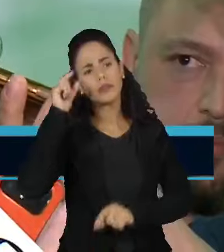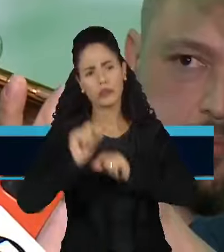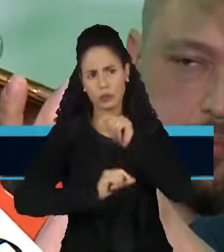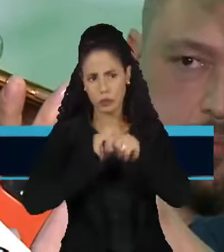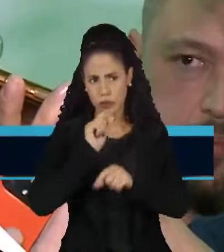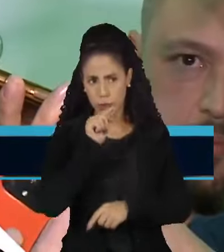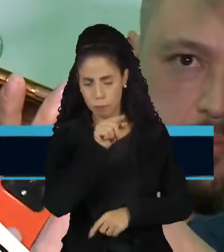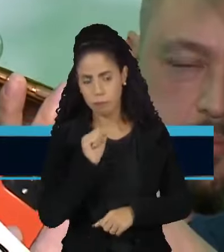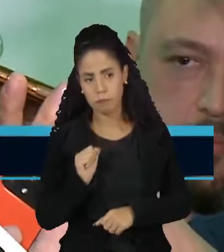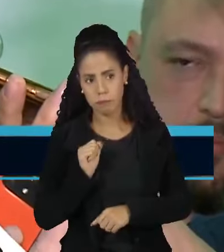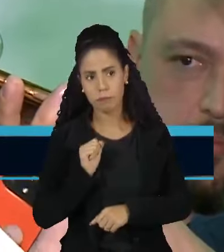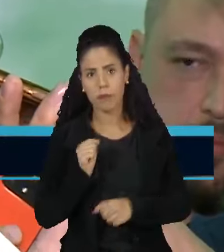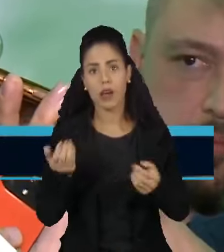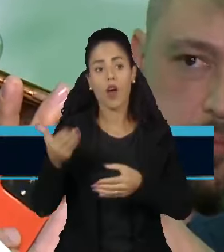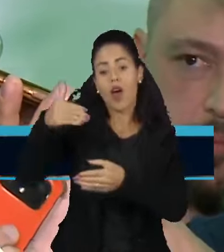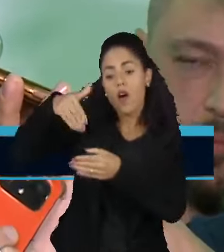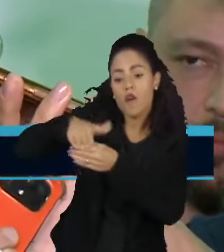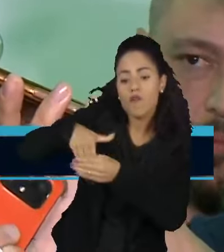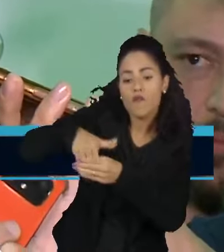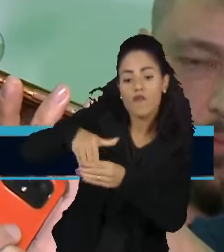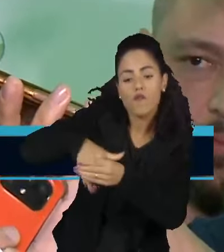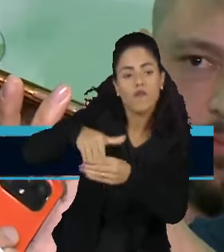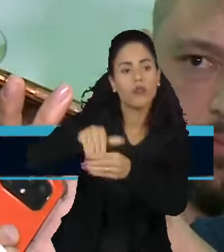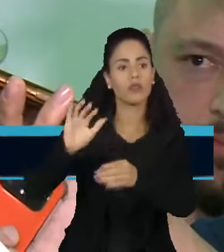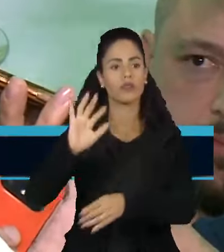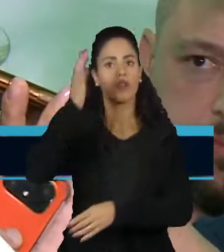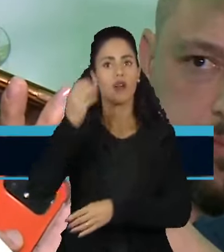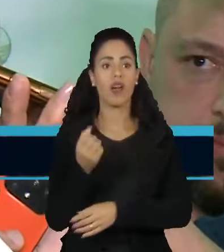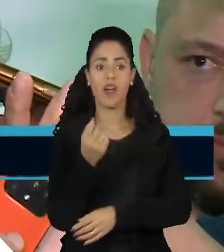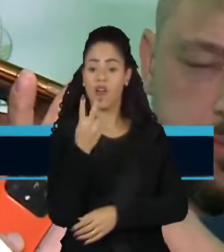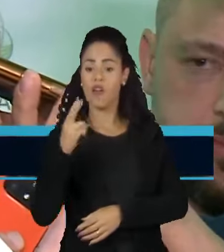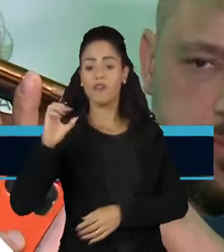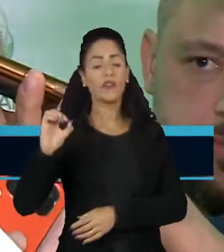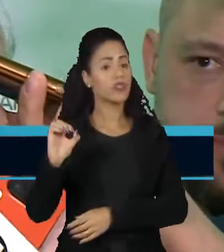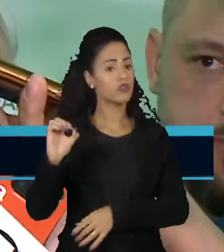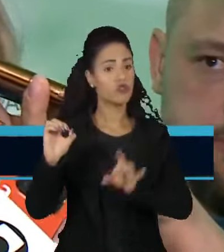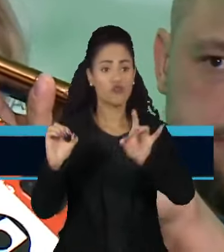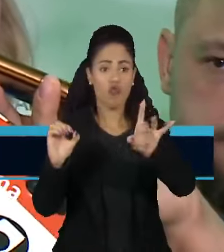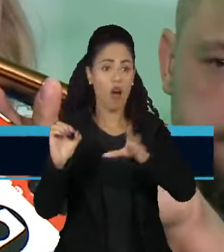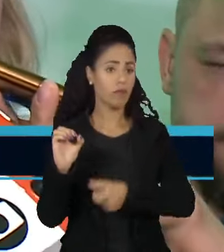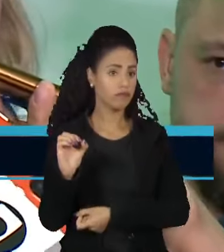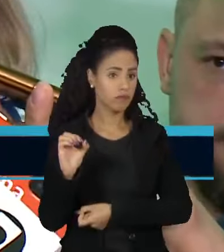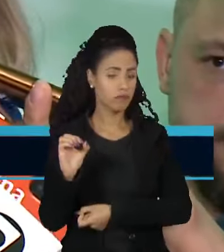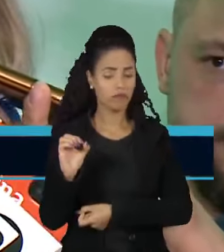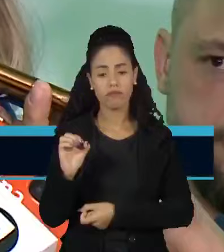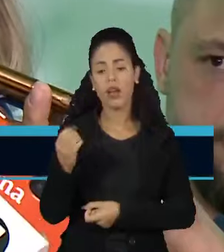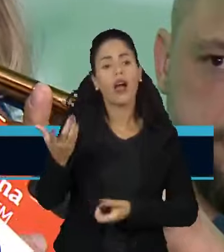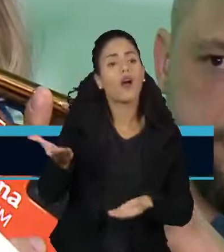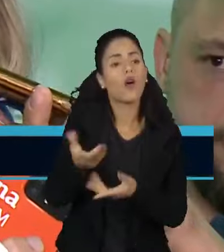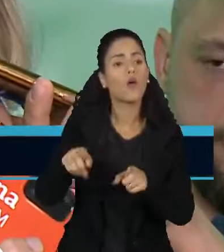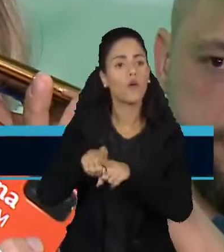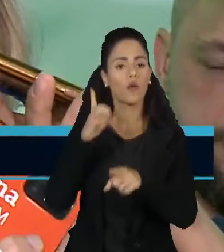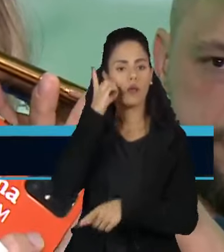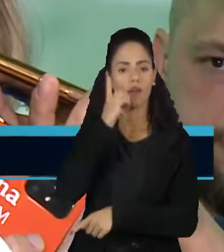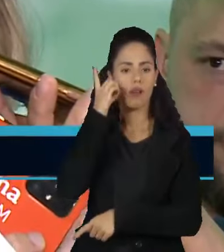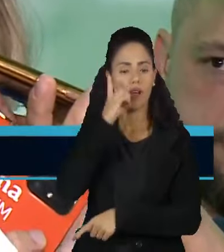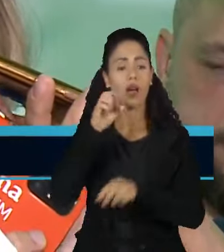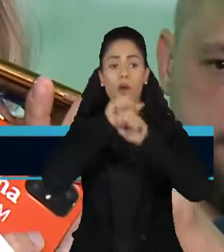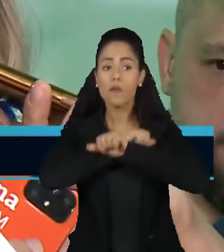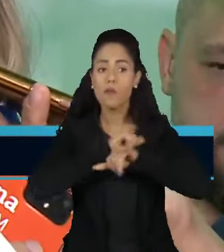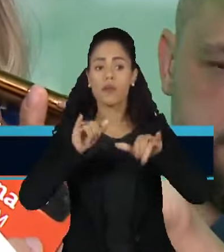vultosa votação, né, só foram 20 votos acima do mínimo, a Câmara deixou claro que